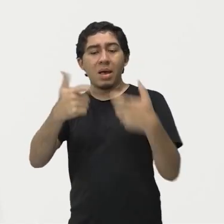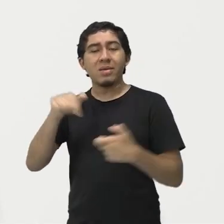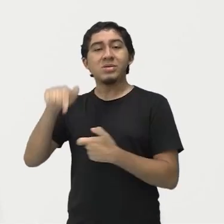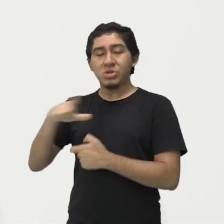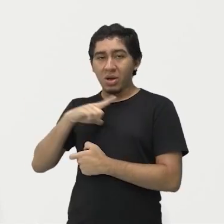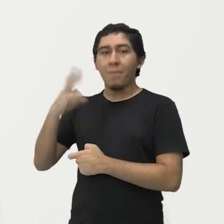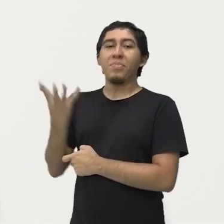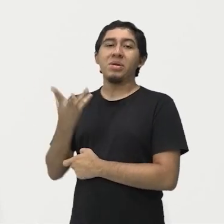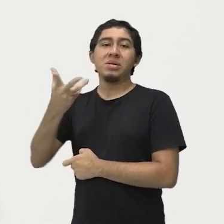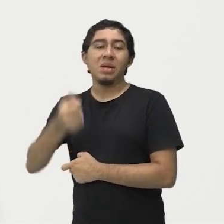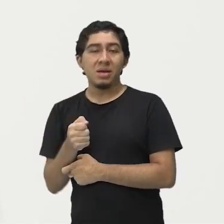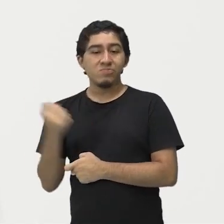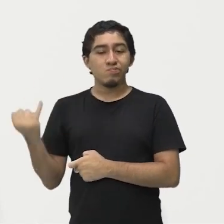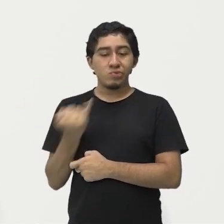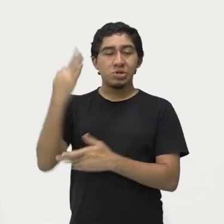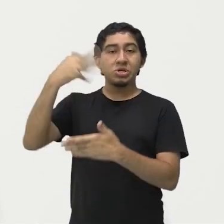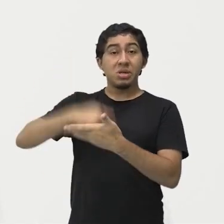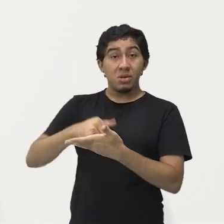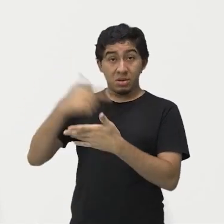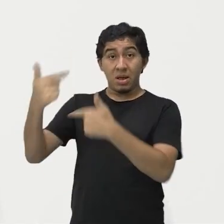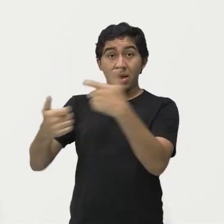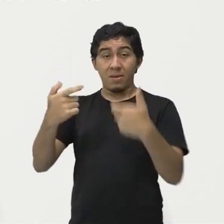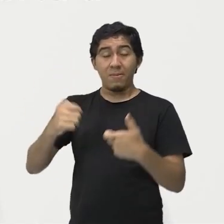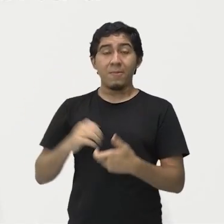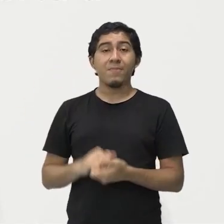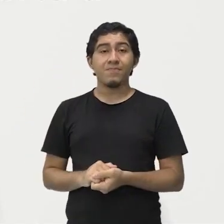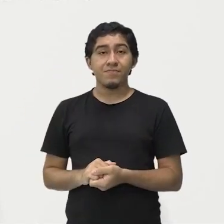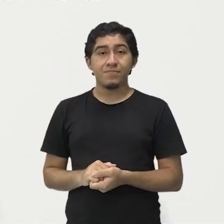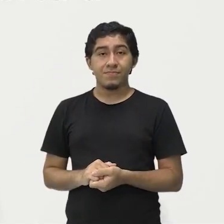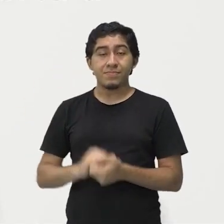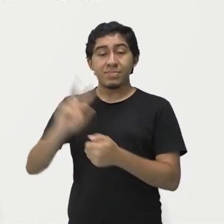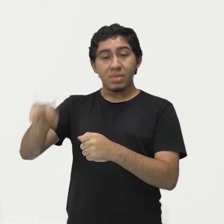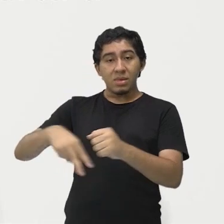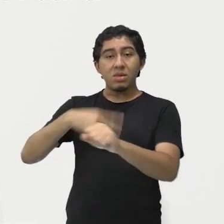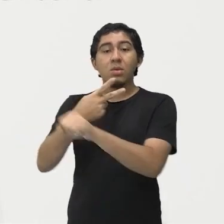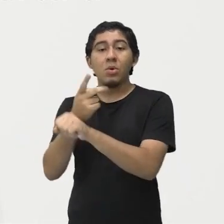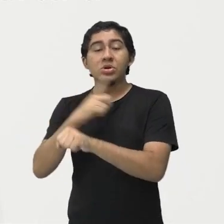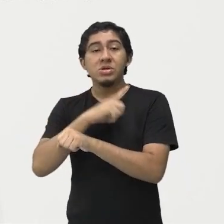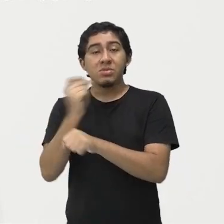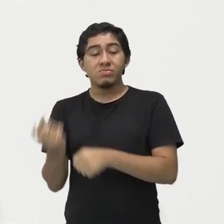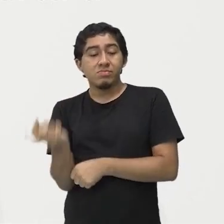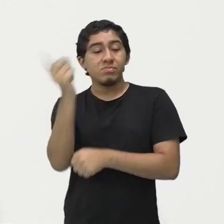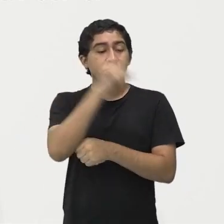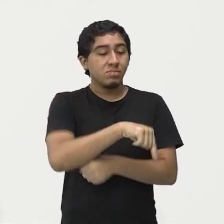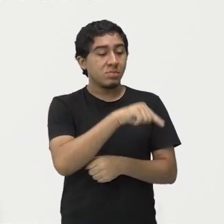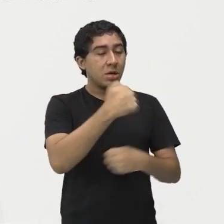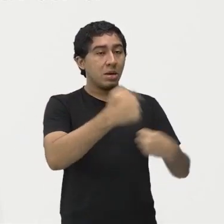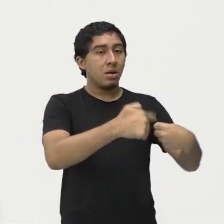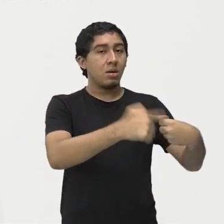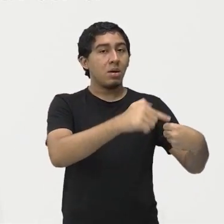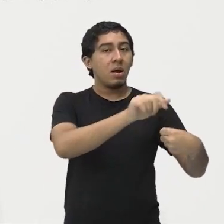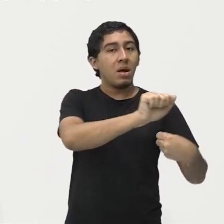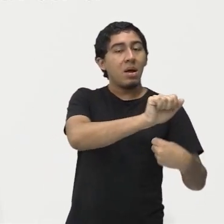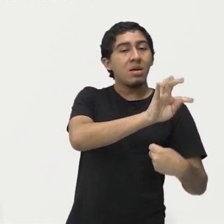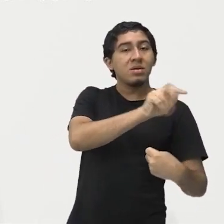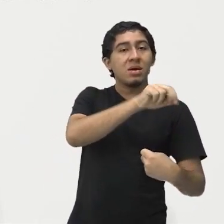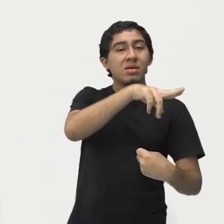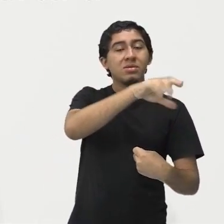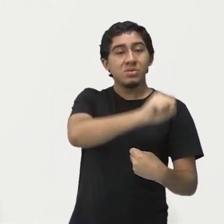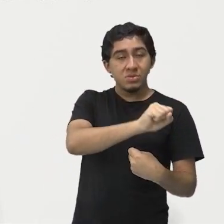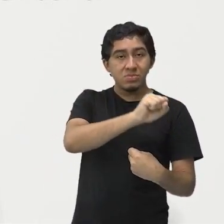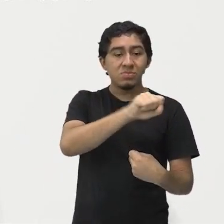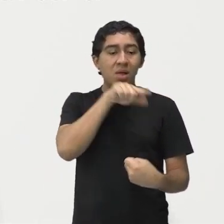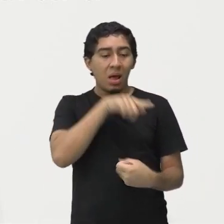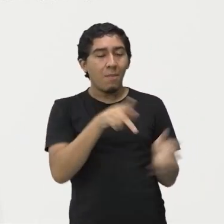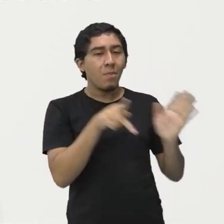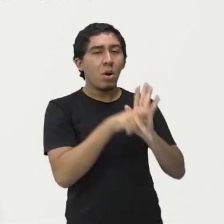guerra. Depois, nós vamos ter também Atenas. Olha só, Atenas, conhecida como lar da